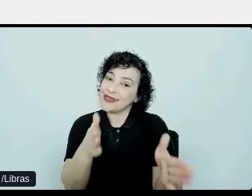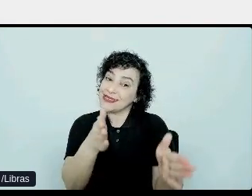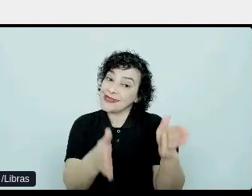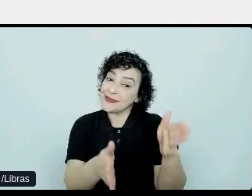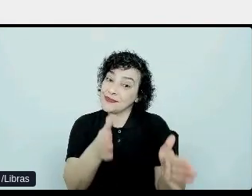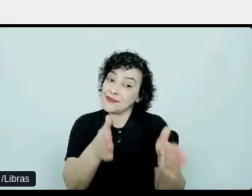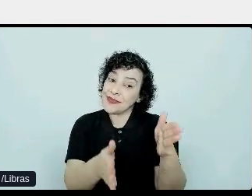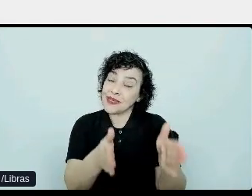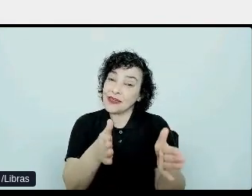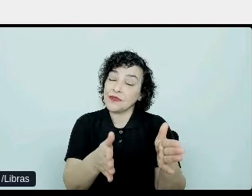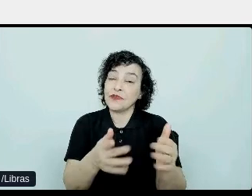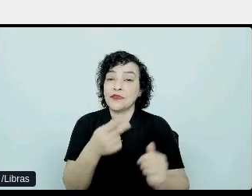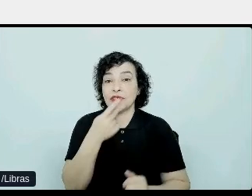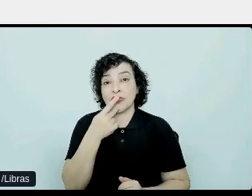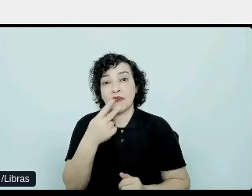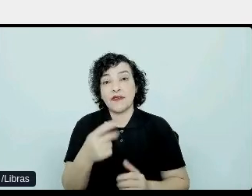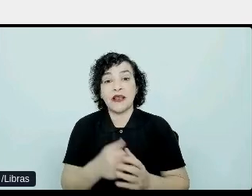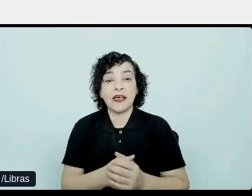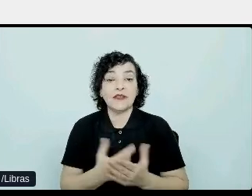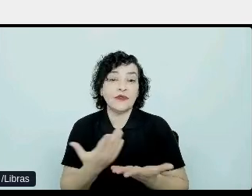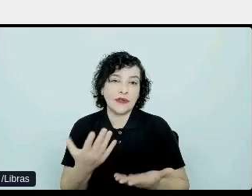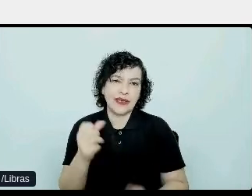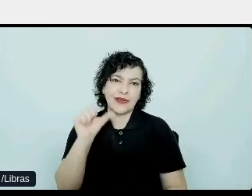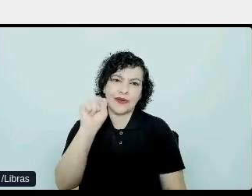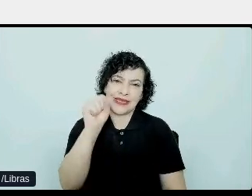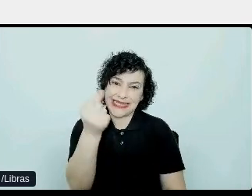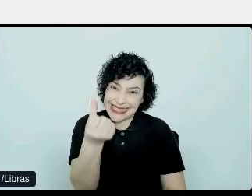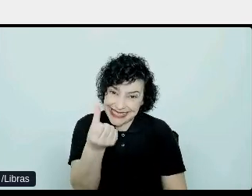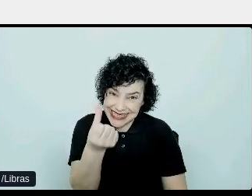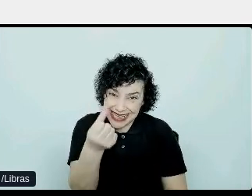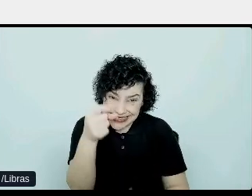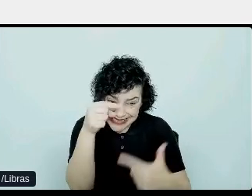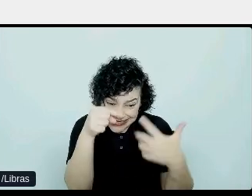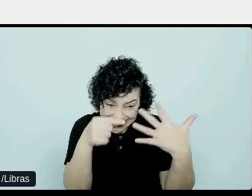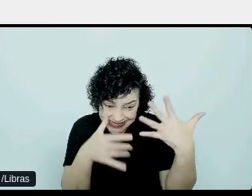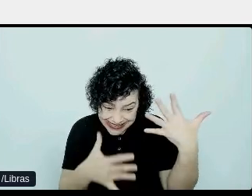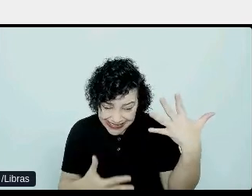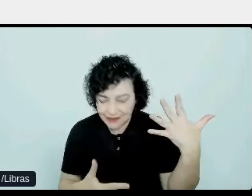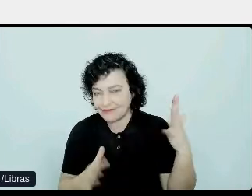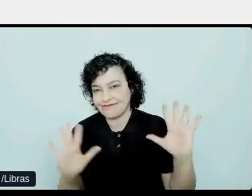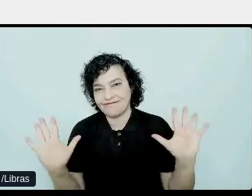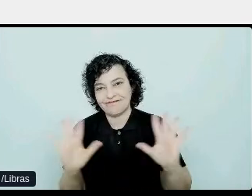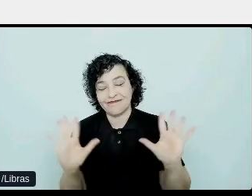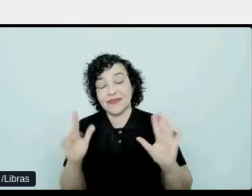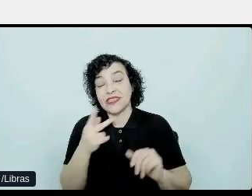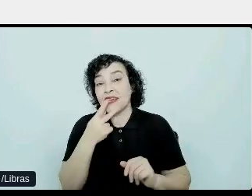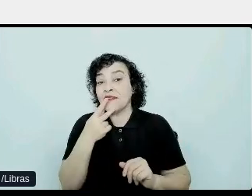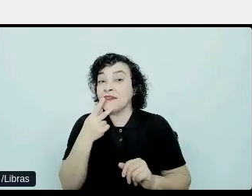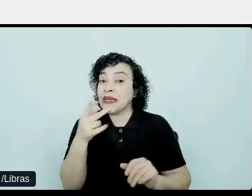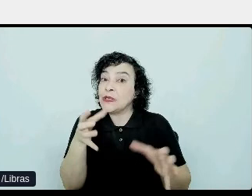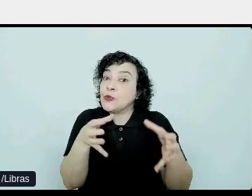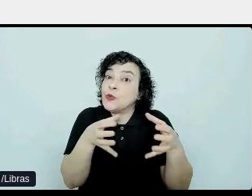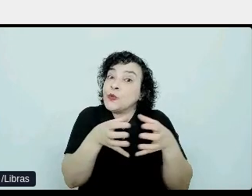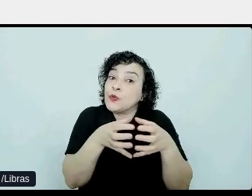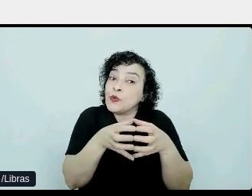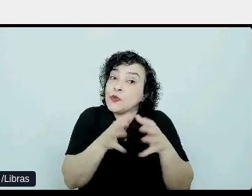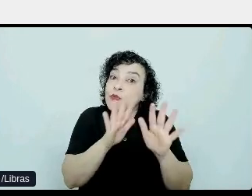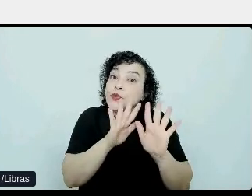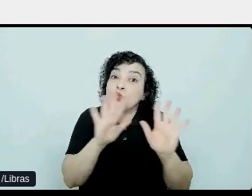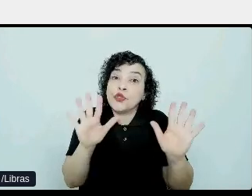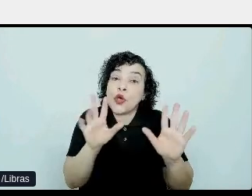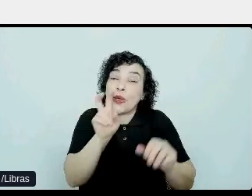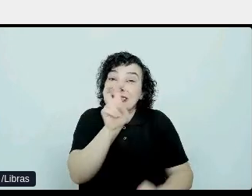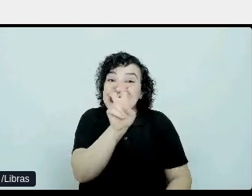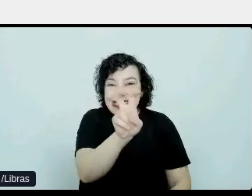gente não está falando, né, dos 86 itens, a gente está falando de um time que nesse exato momento está olhando só para 5